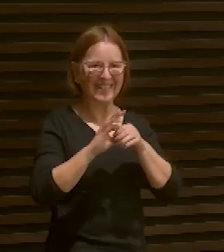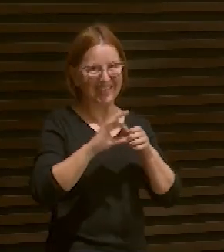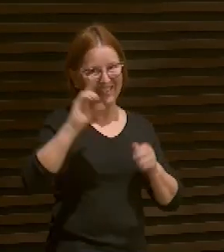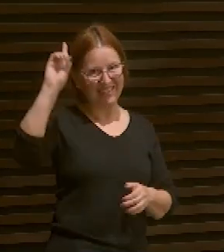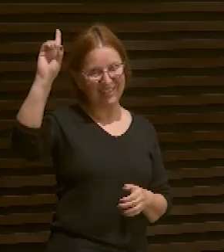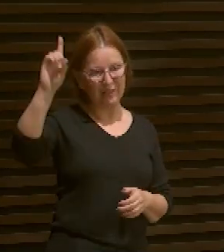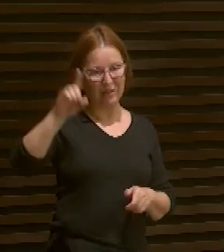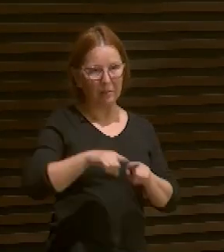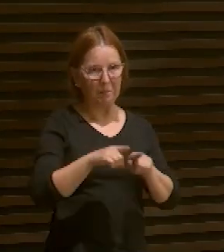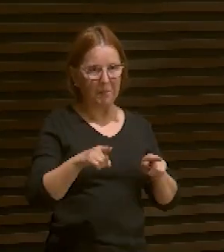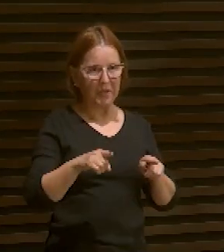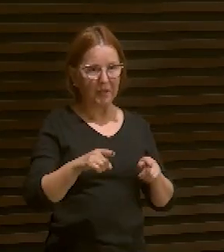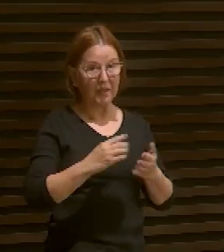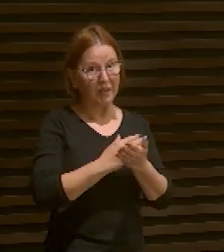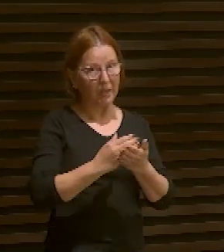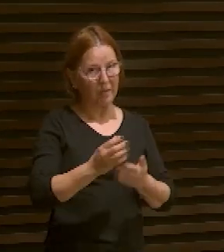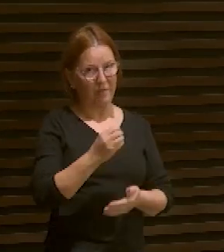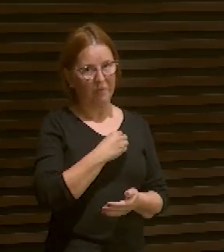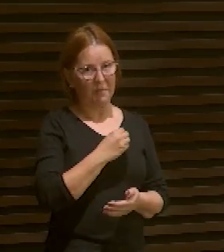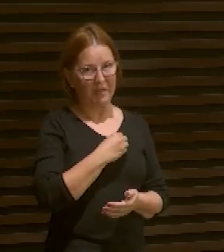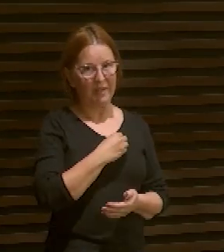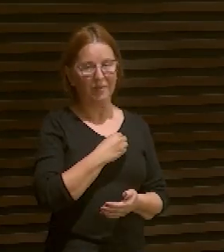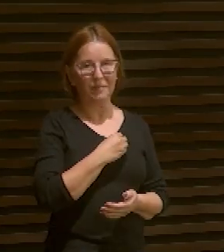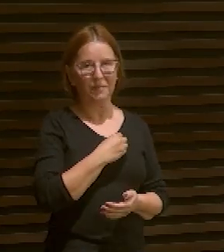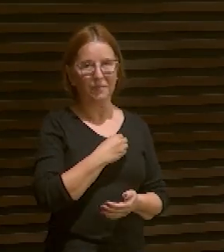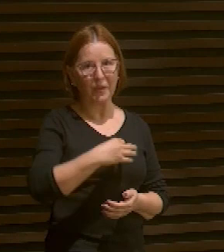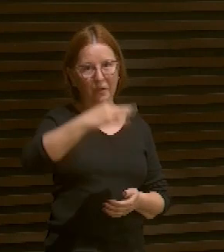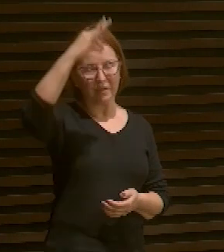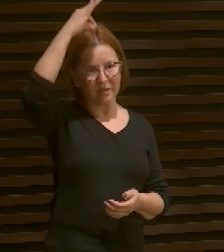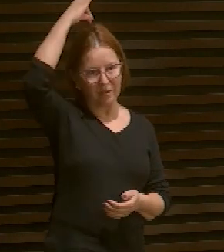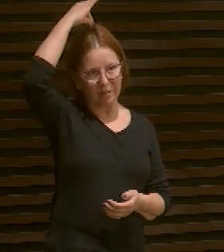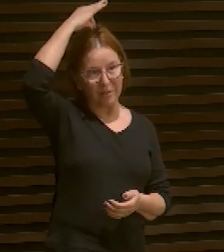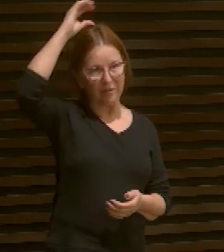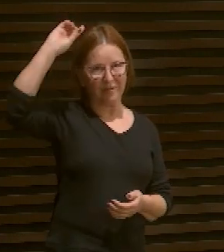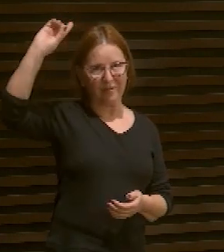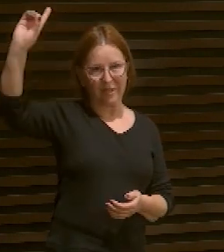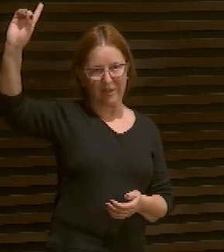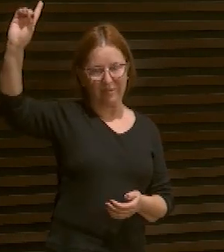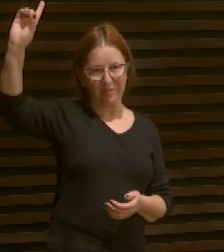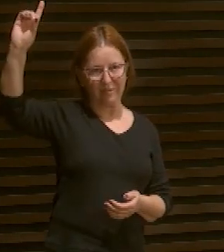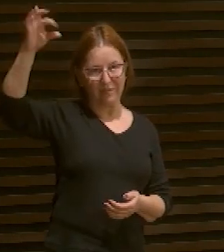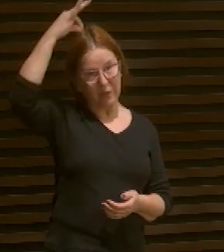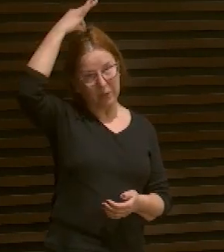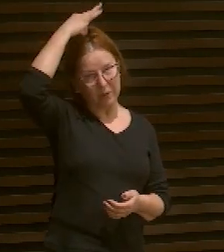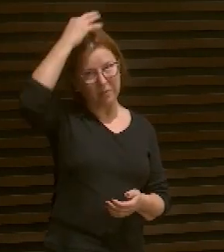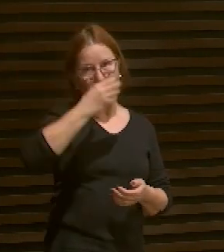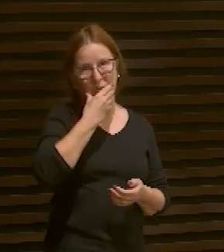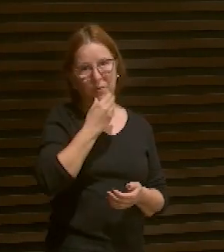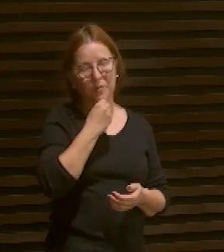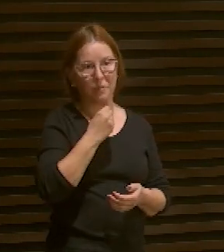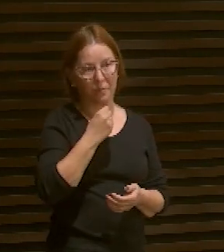partir da queda, o Espírito de Deus, o espírito do homem